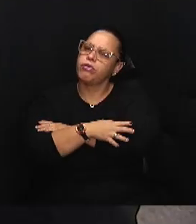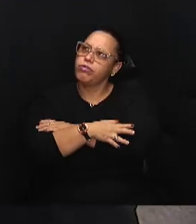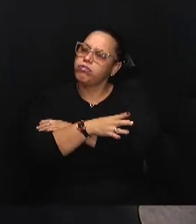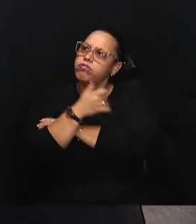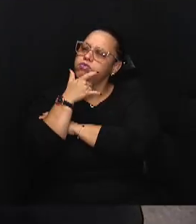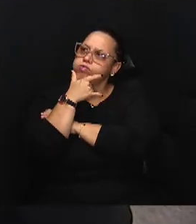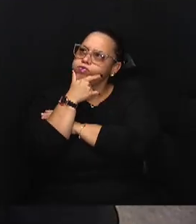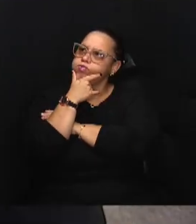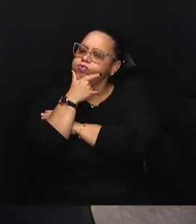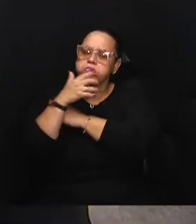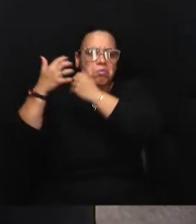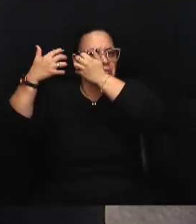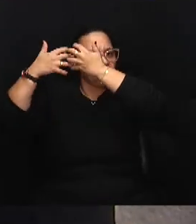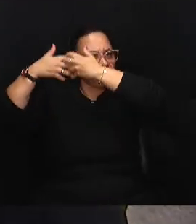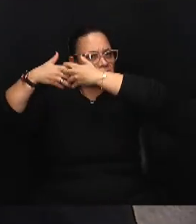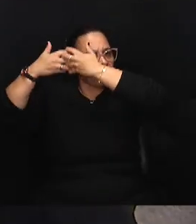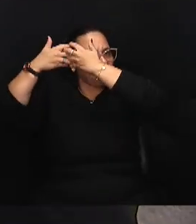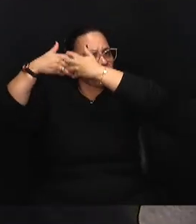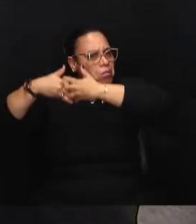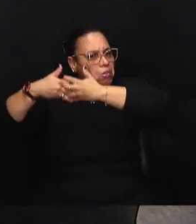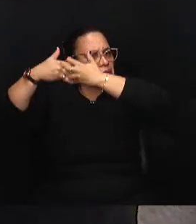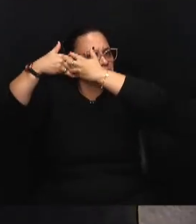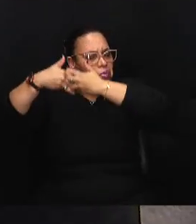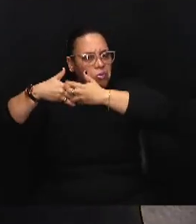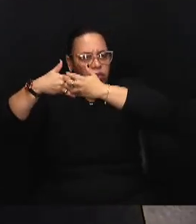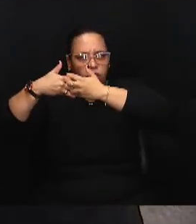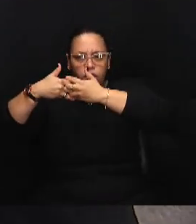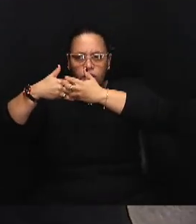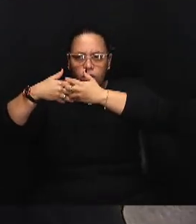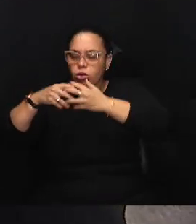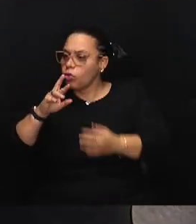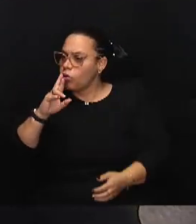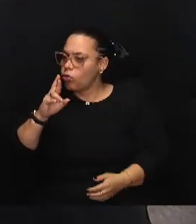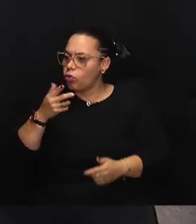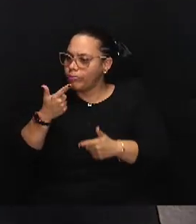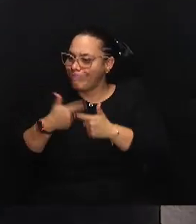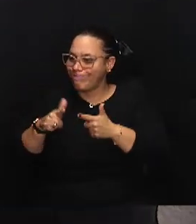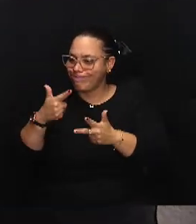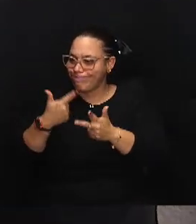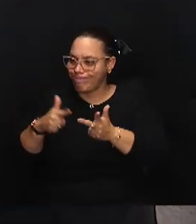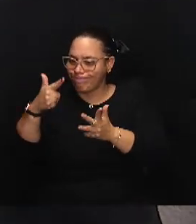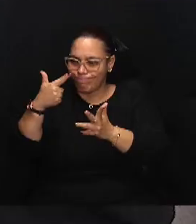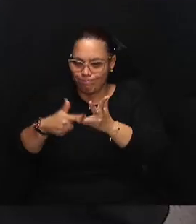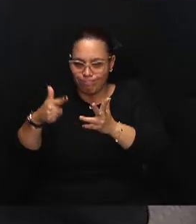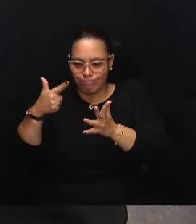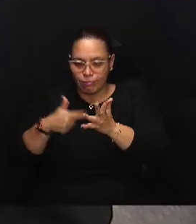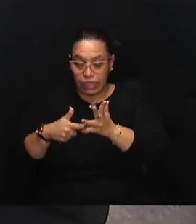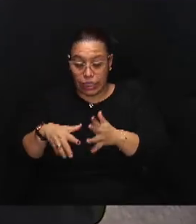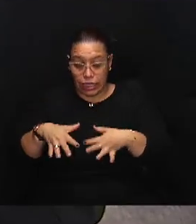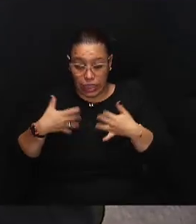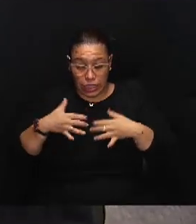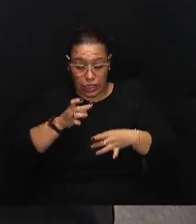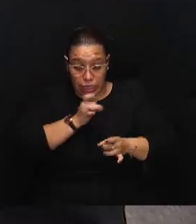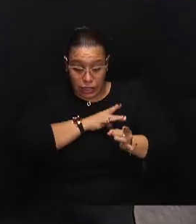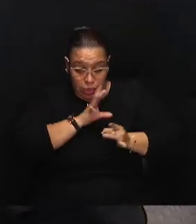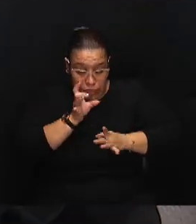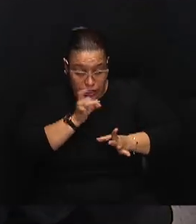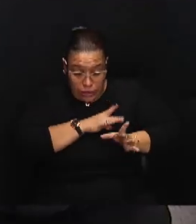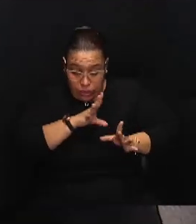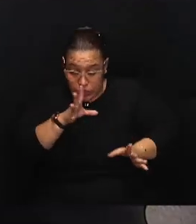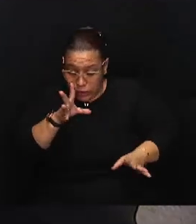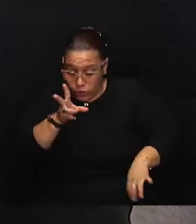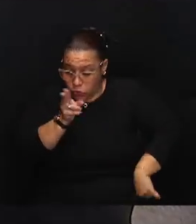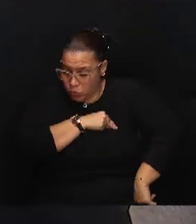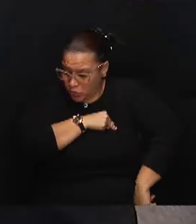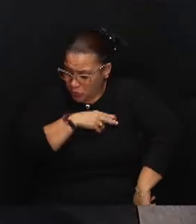a refletirmos sobre soluções para muitos problemas que até hoje nos afligem, nos assombram.